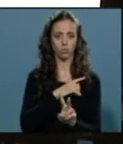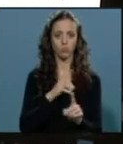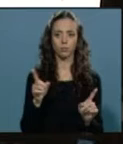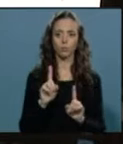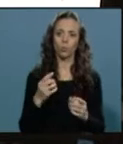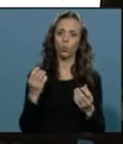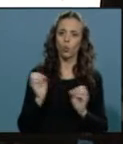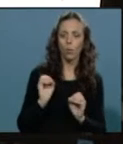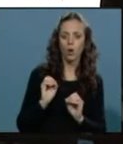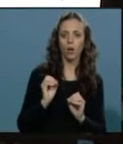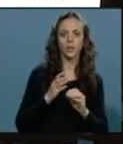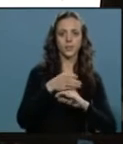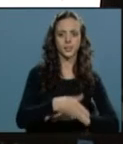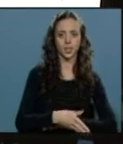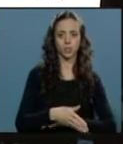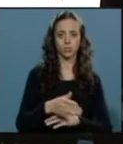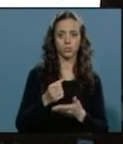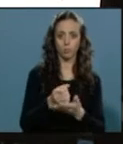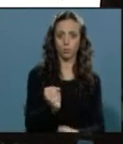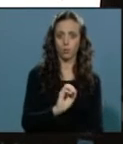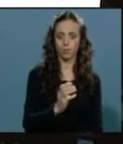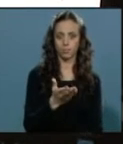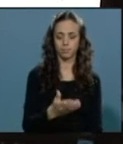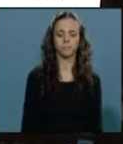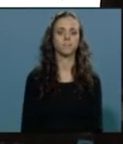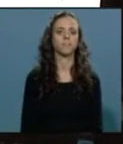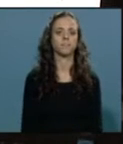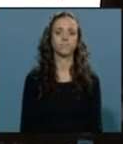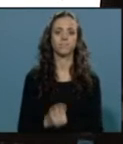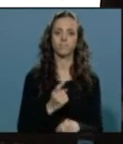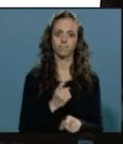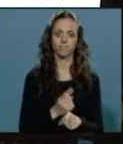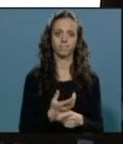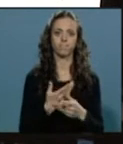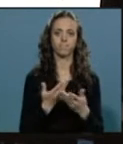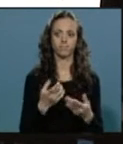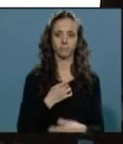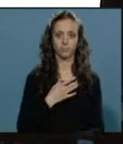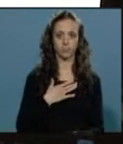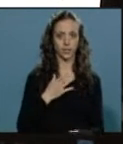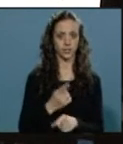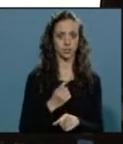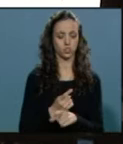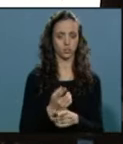ou não têm acesso a esta linha de crédito. No entanto, estas empresas